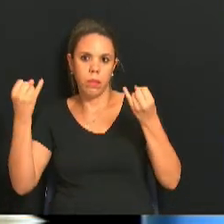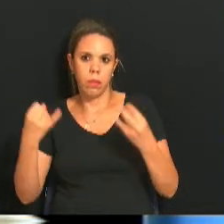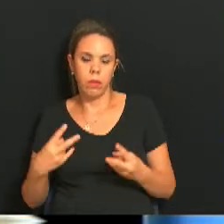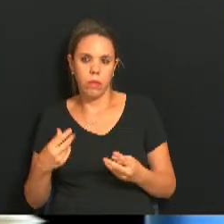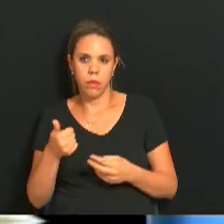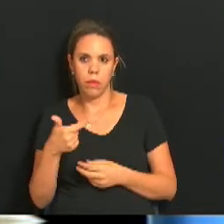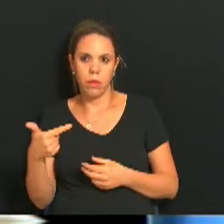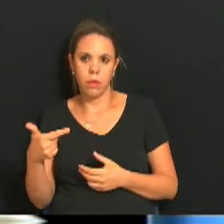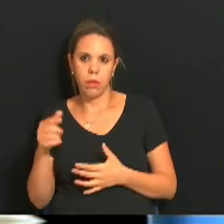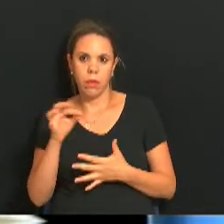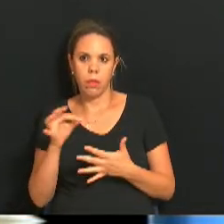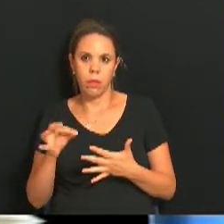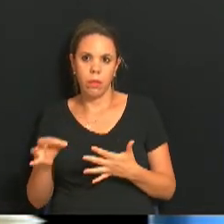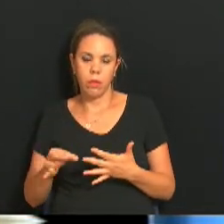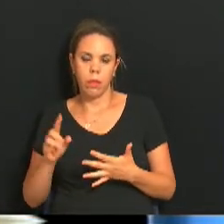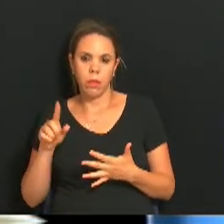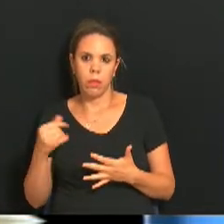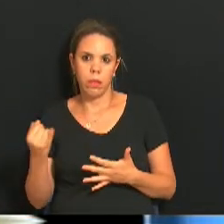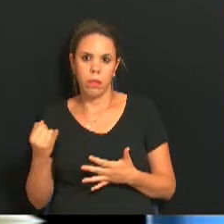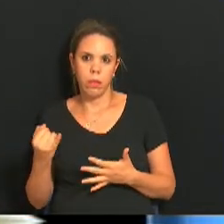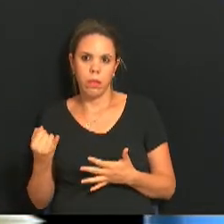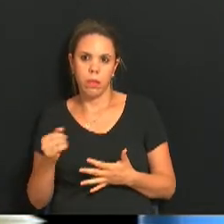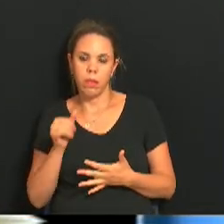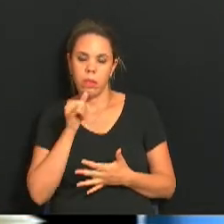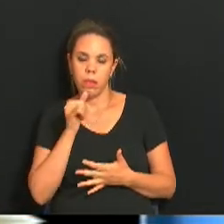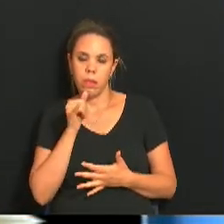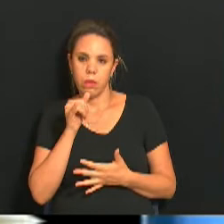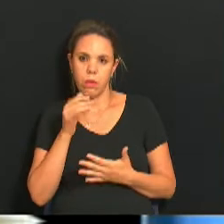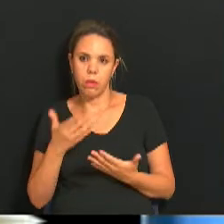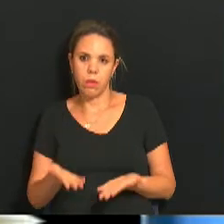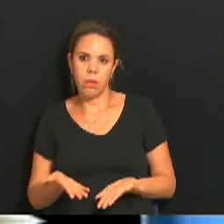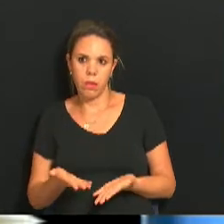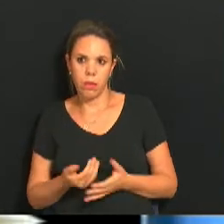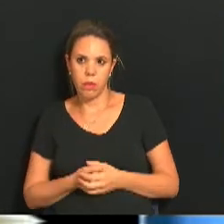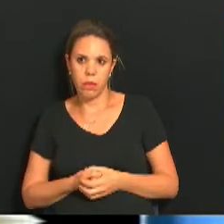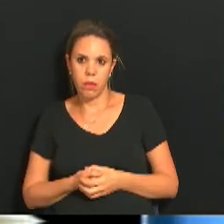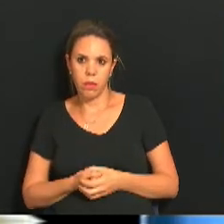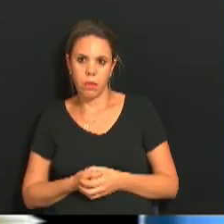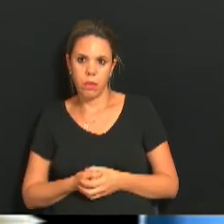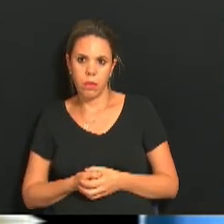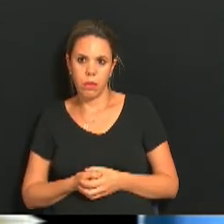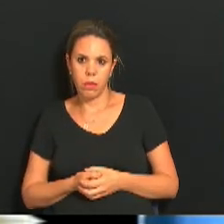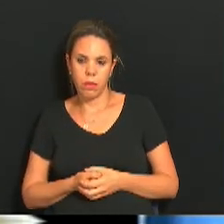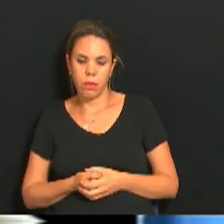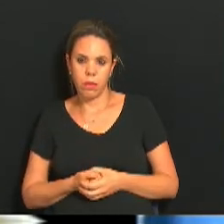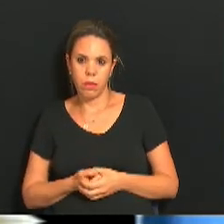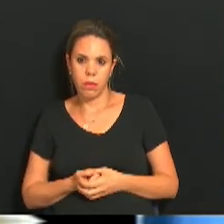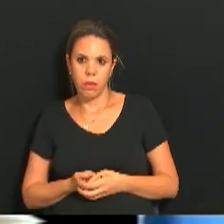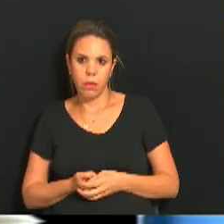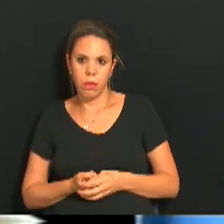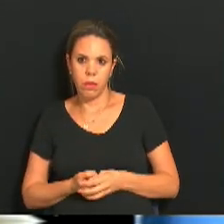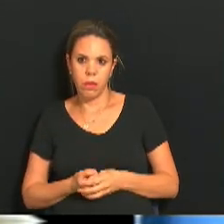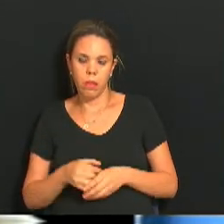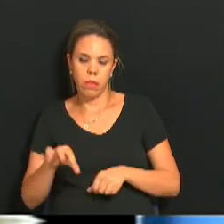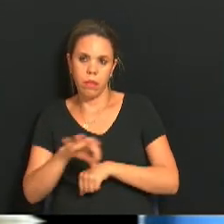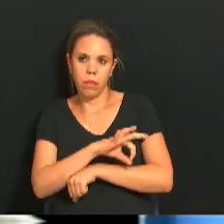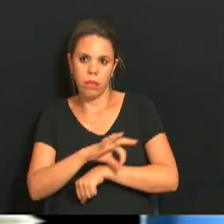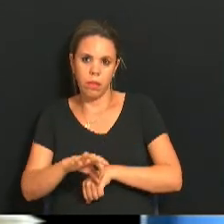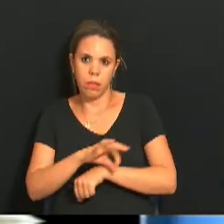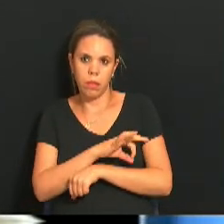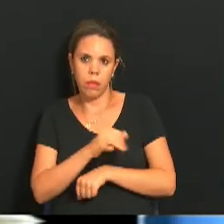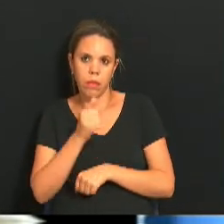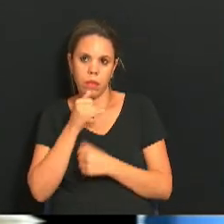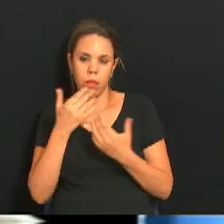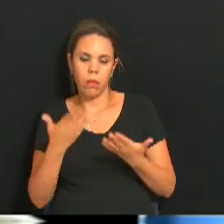esses doze mês que foram considerados e dessa é bem exemplares da arquitetura bens